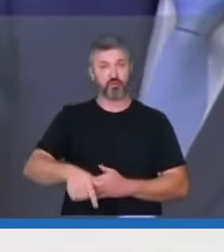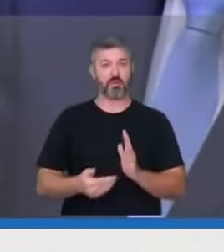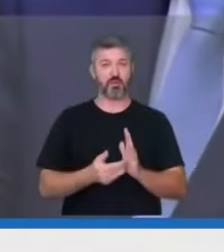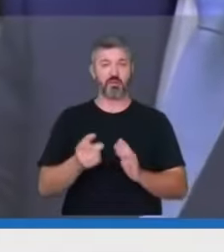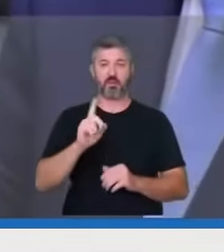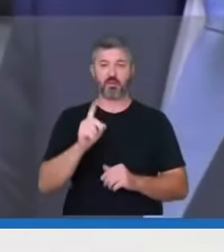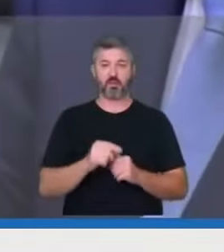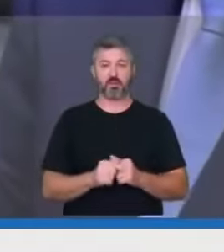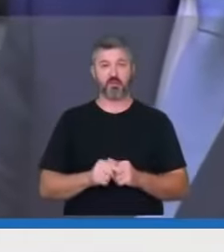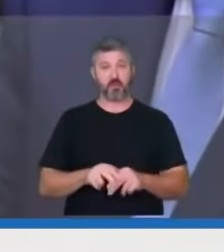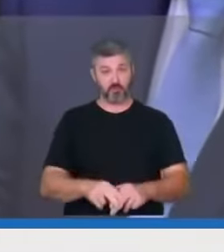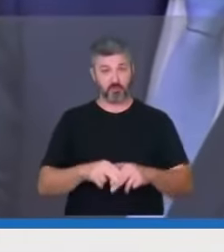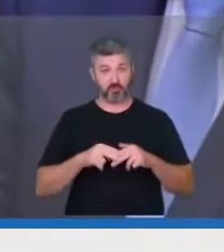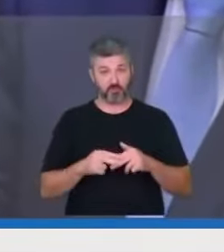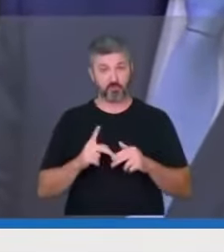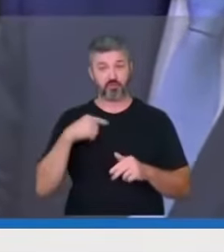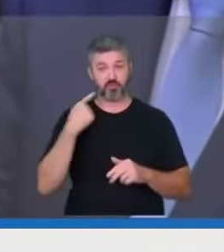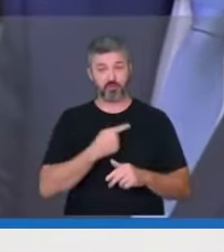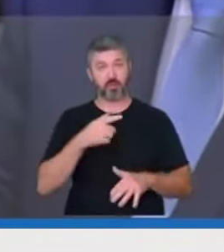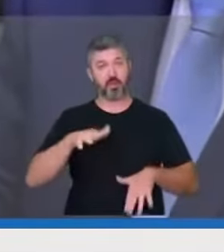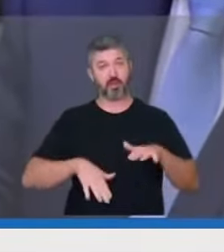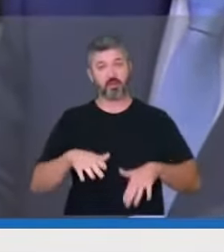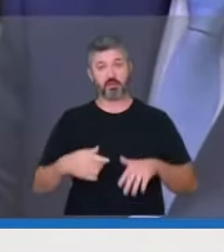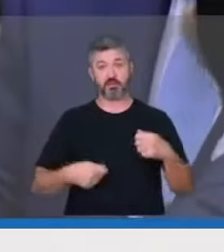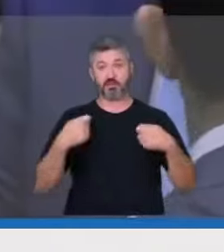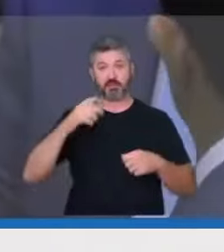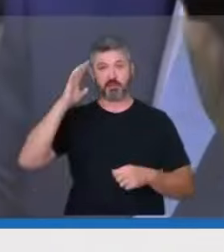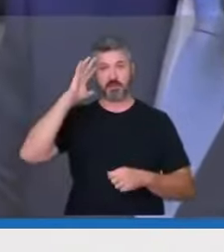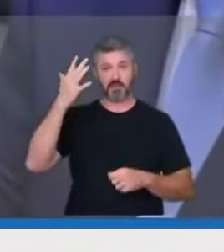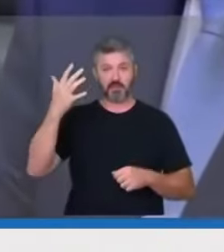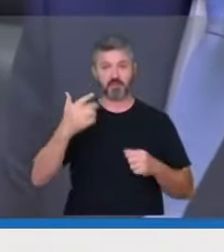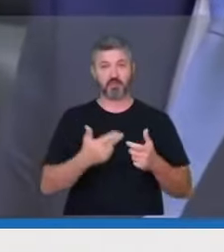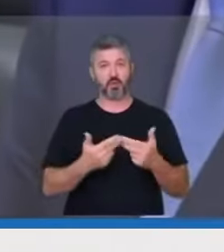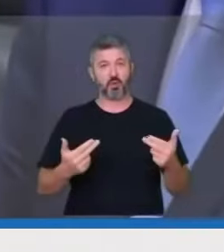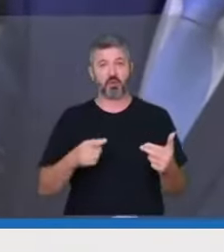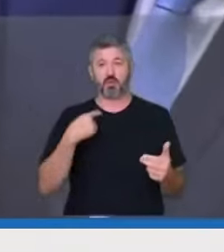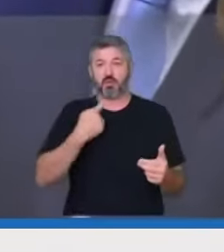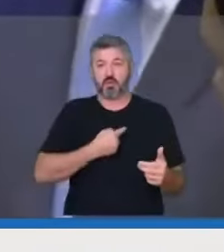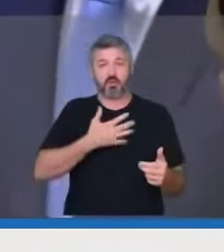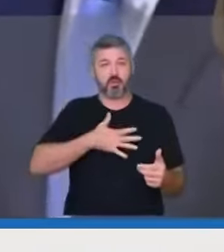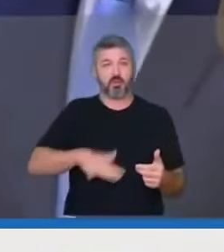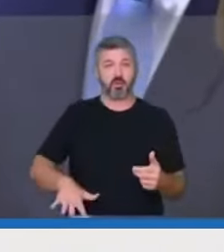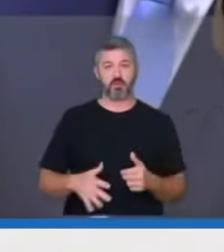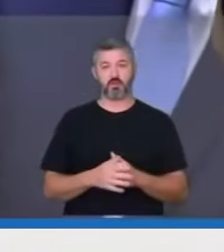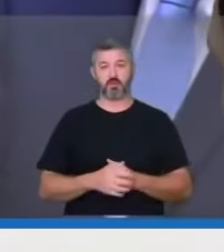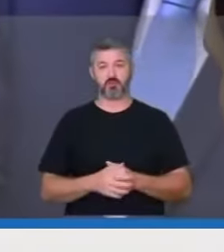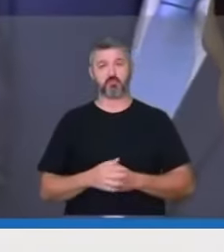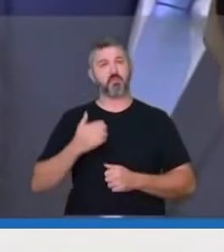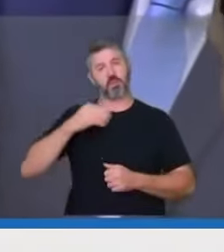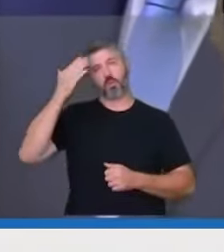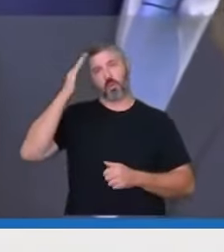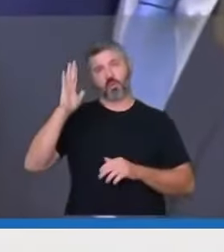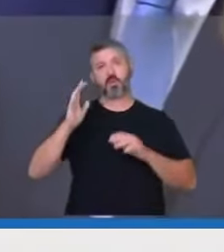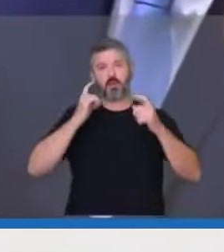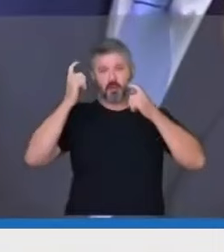E para isso, nós temos muitas vezes que tomarmos decisões que nós não gostaríamos. E eu entendo aqui a preocupação. Bom, a gente vai